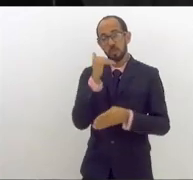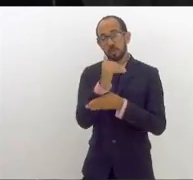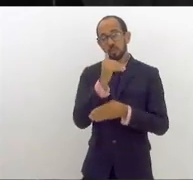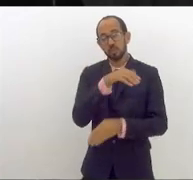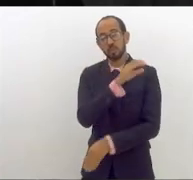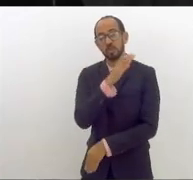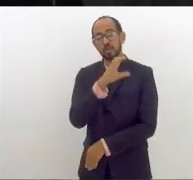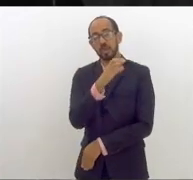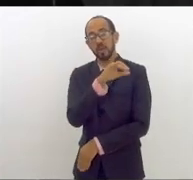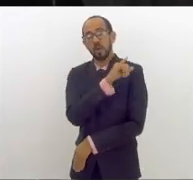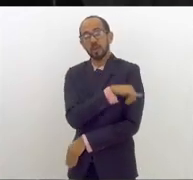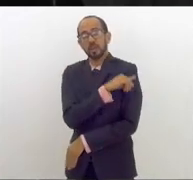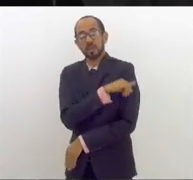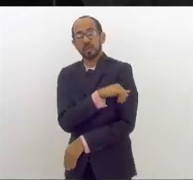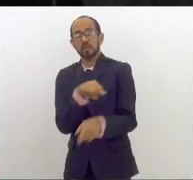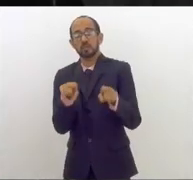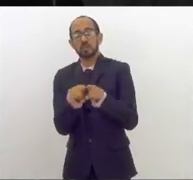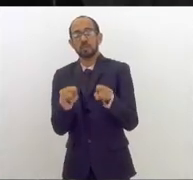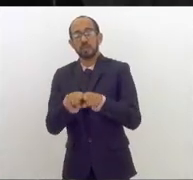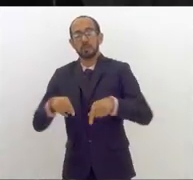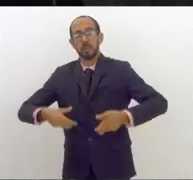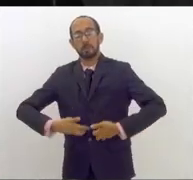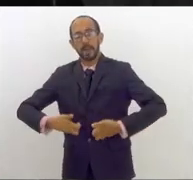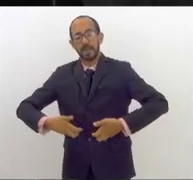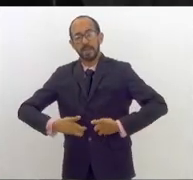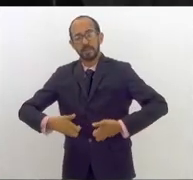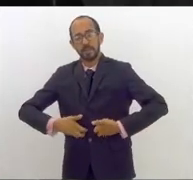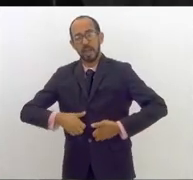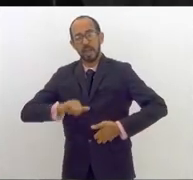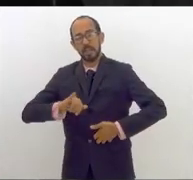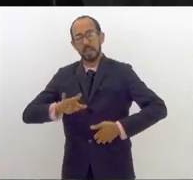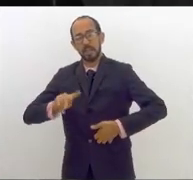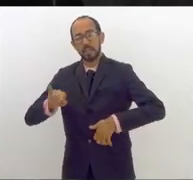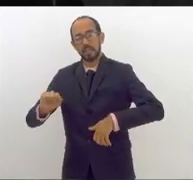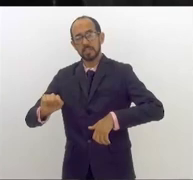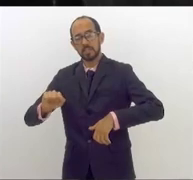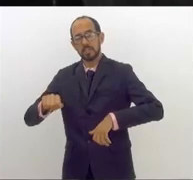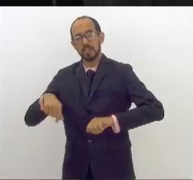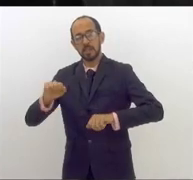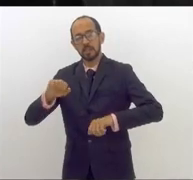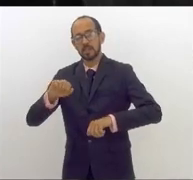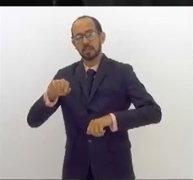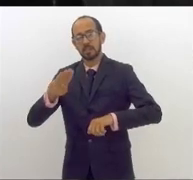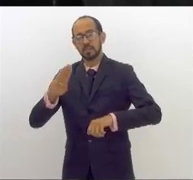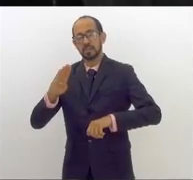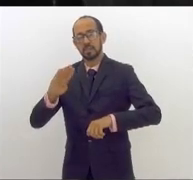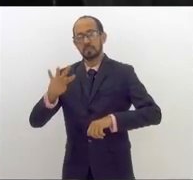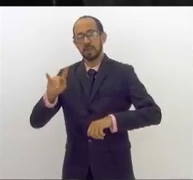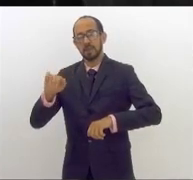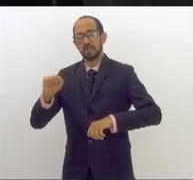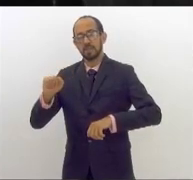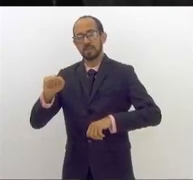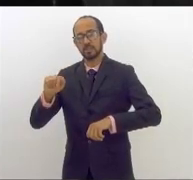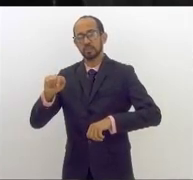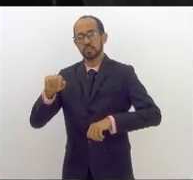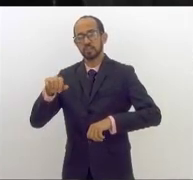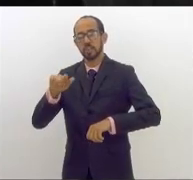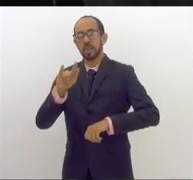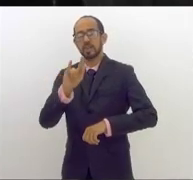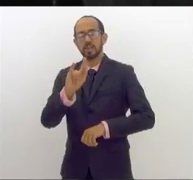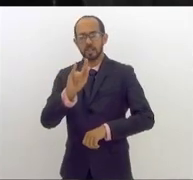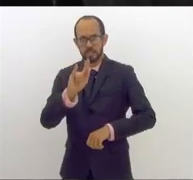Rio Niterói mas também Paquetá mas também ilha do governador mas também na Bahia da Ilha Grande Enfim então queria fazer esse registro e por último